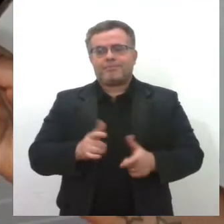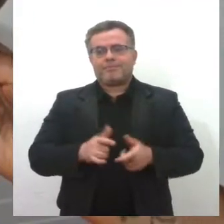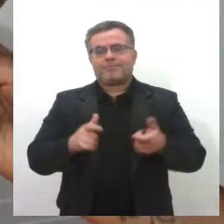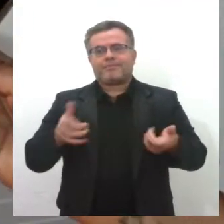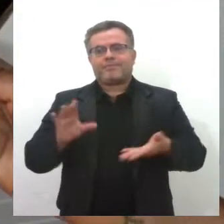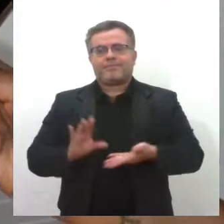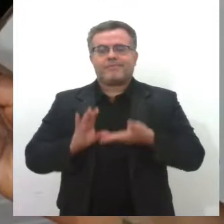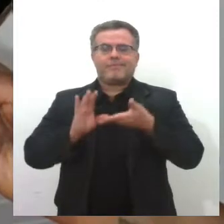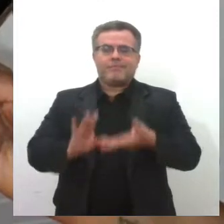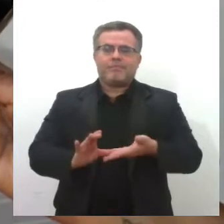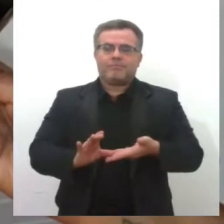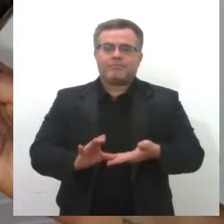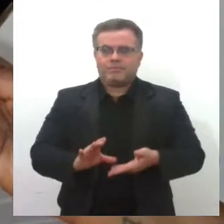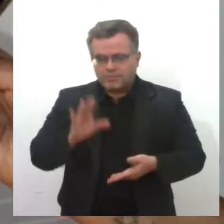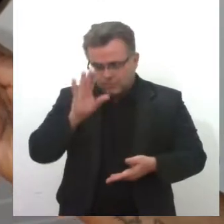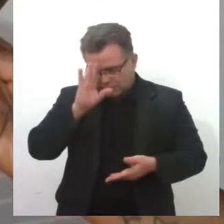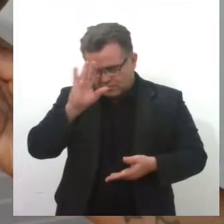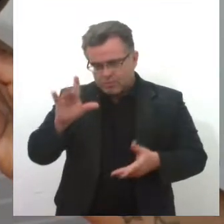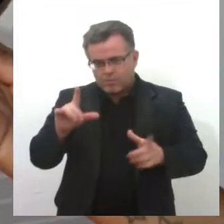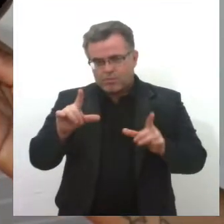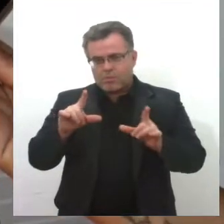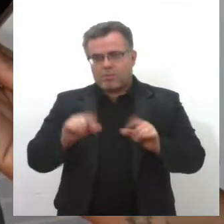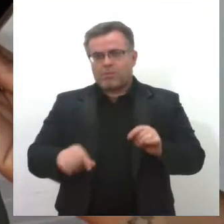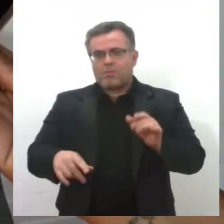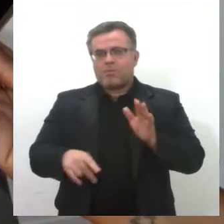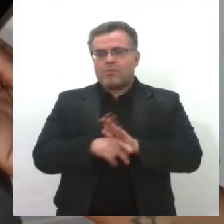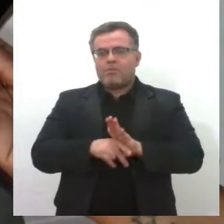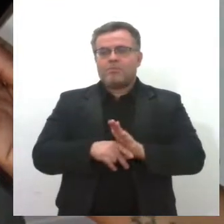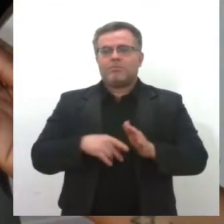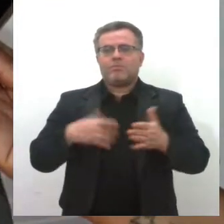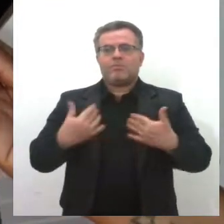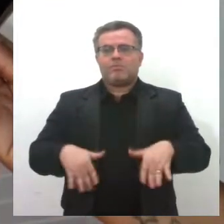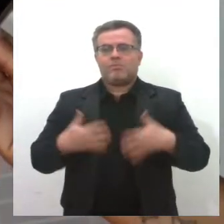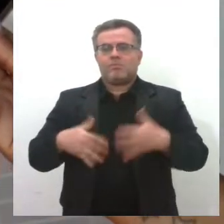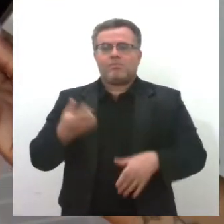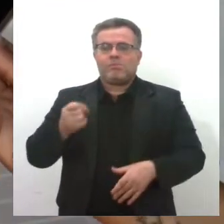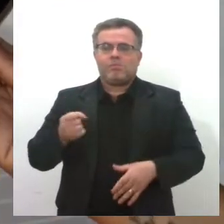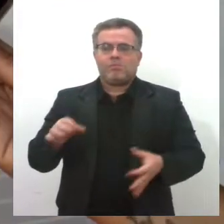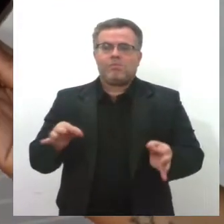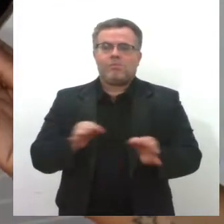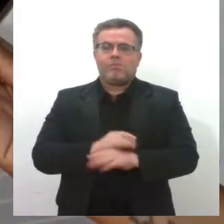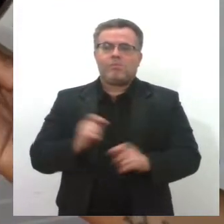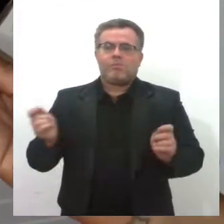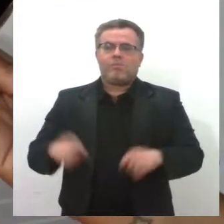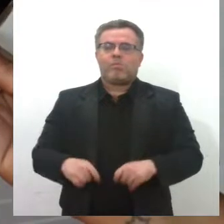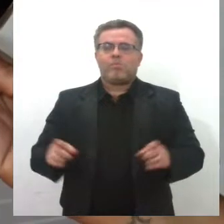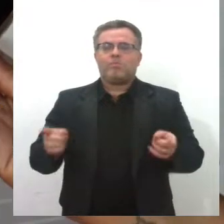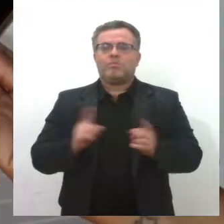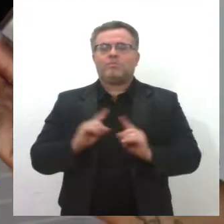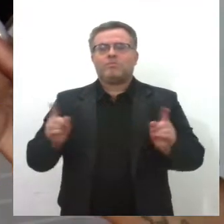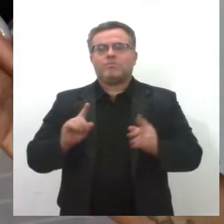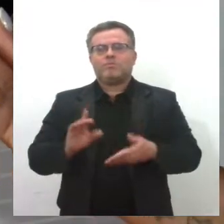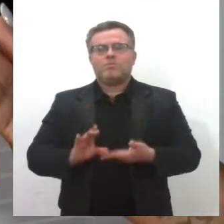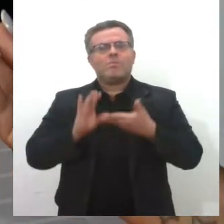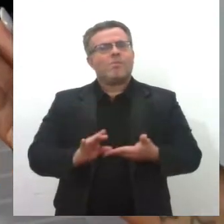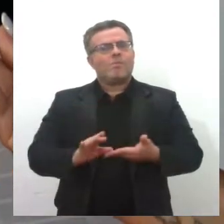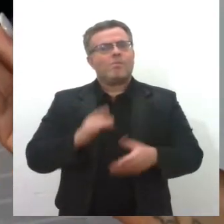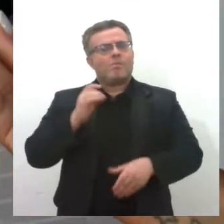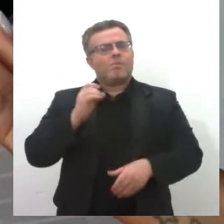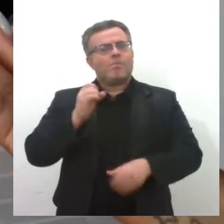investimentos, principalmente com recursos próprios, porque o Estado de Sergipe estava sem capacidade de investir desde o